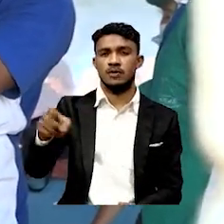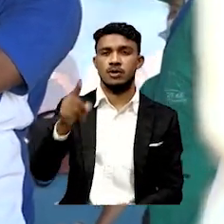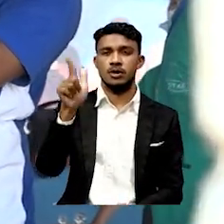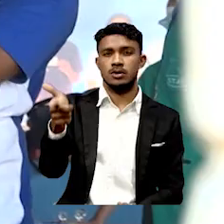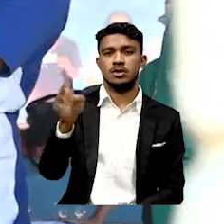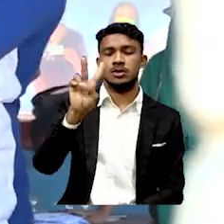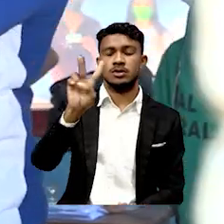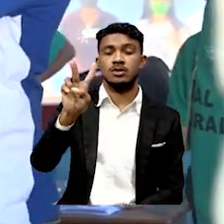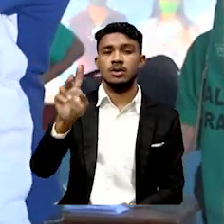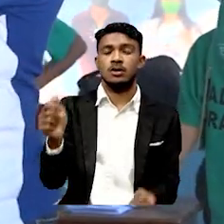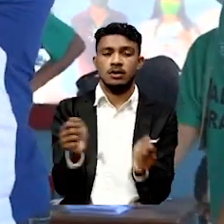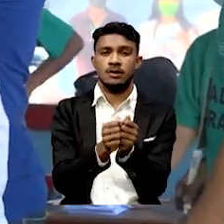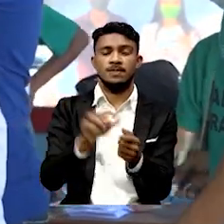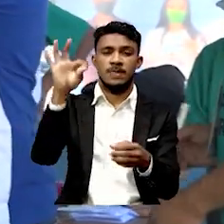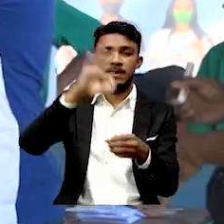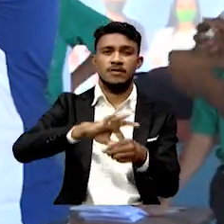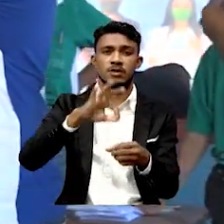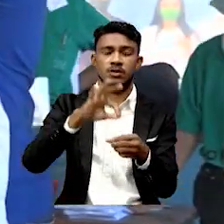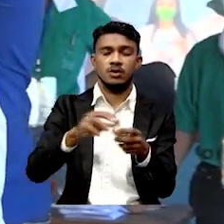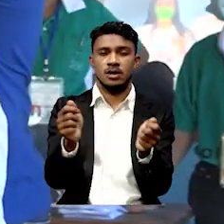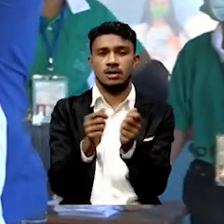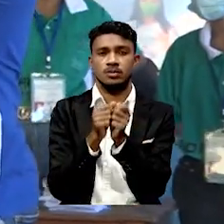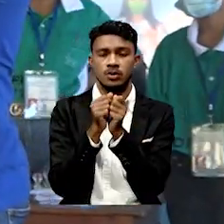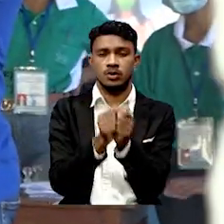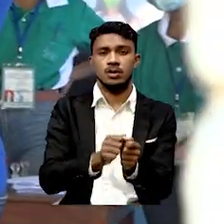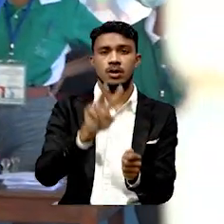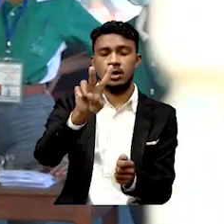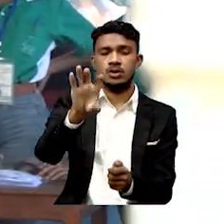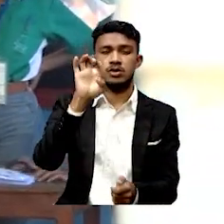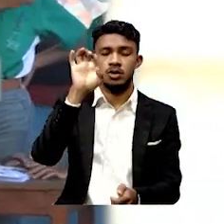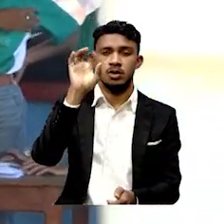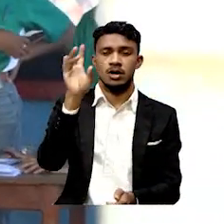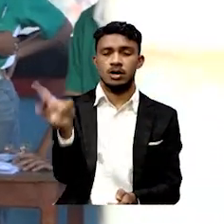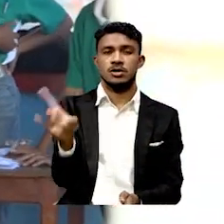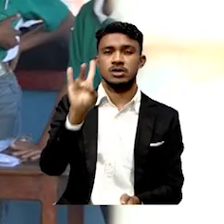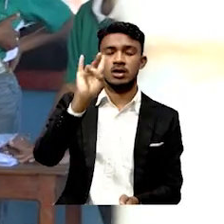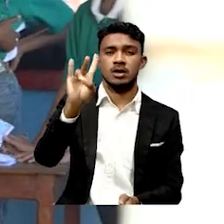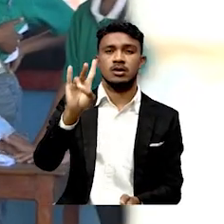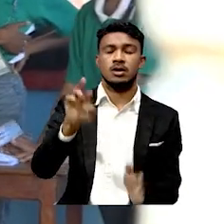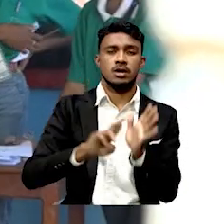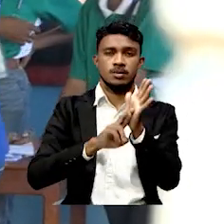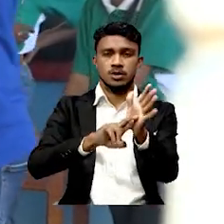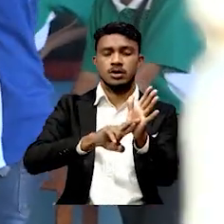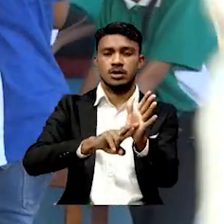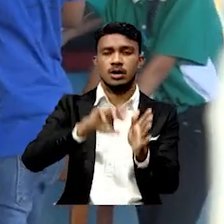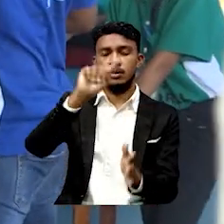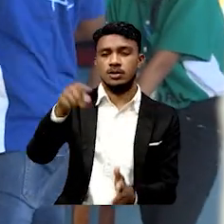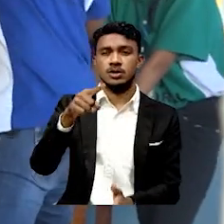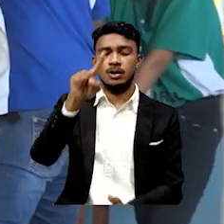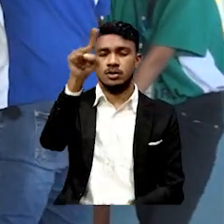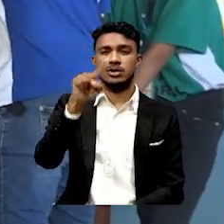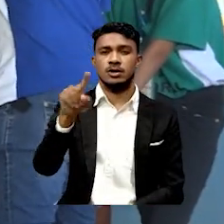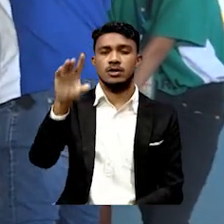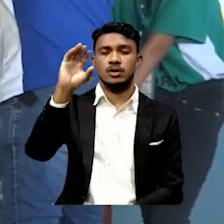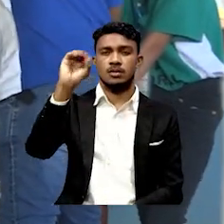rua. Além de ne, voto reclamado hamutuk atus rua hitu nulu resin hitu, representa porcento mamuk, virgula